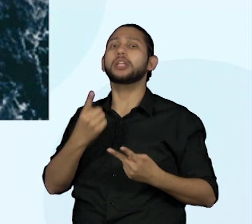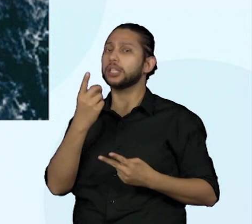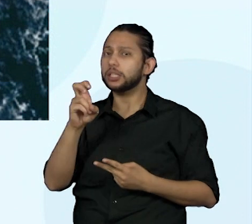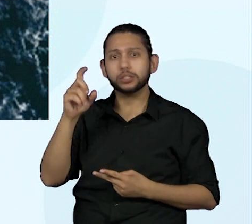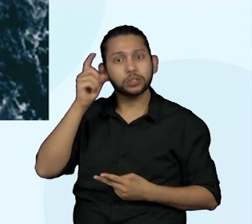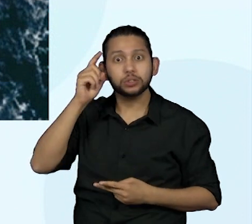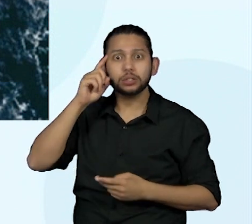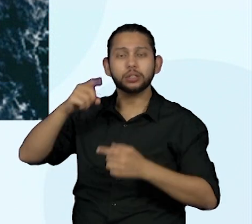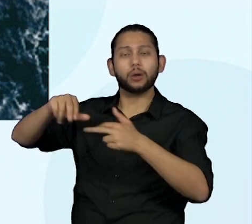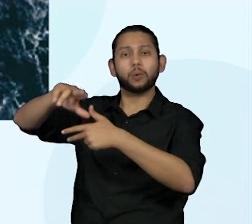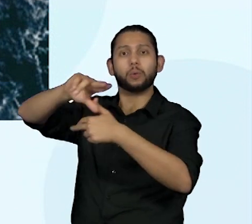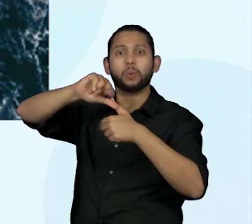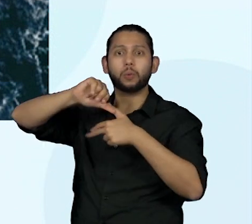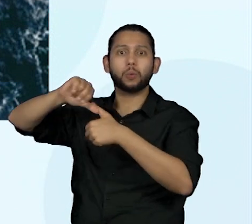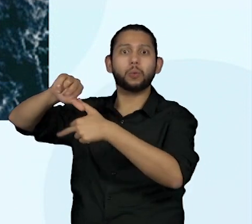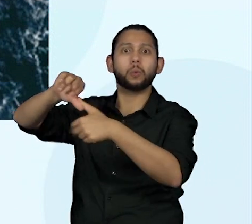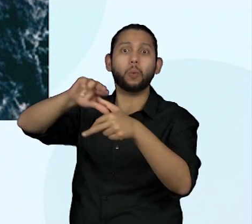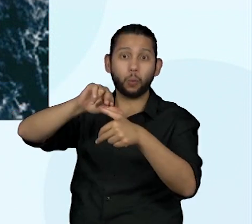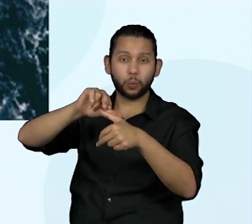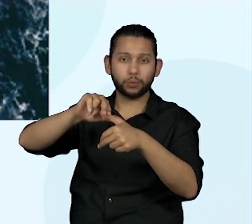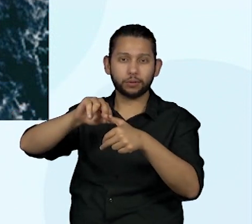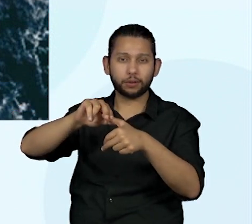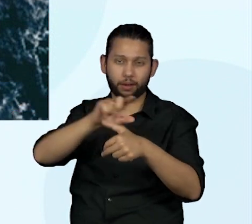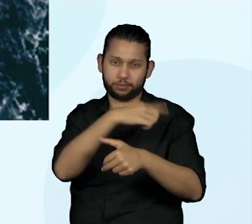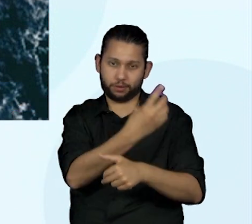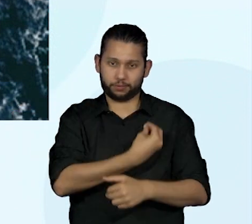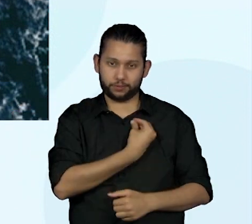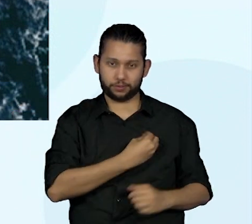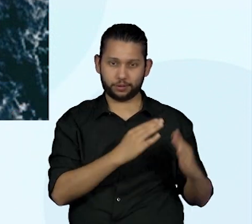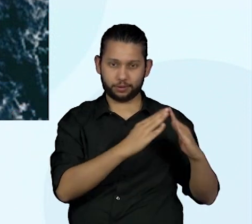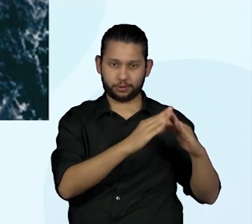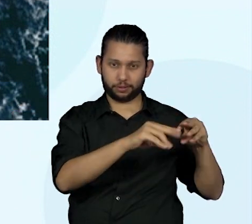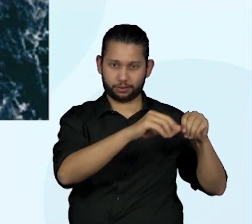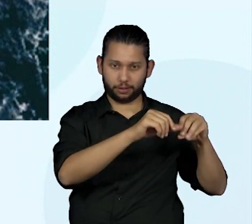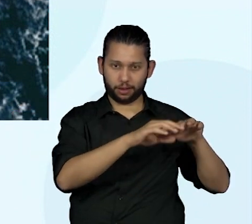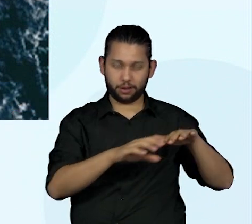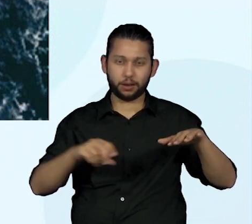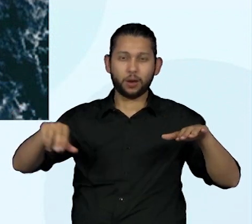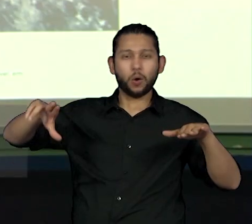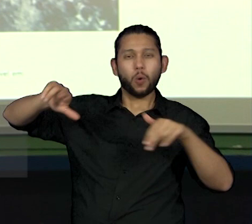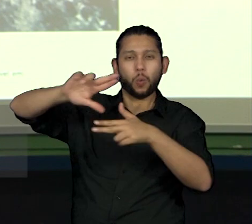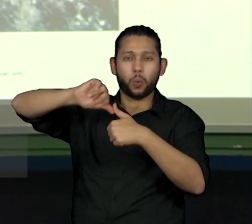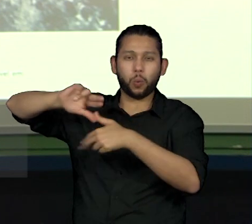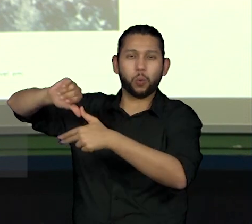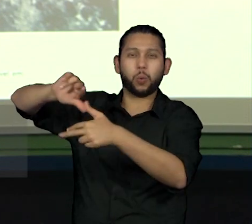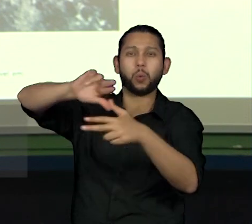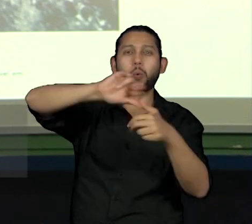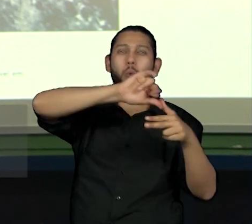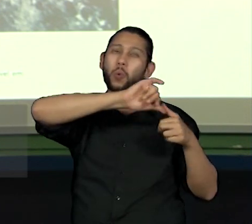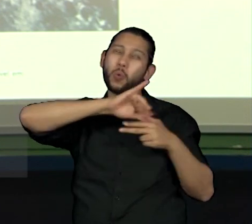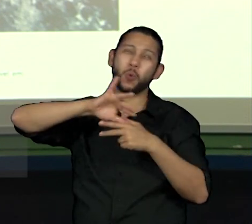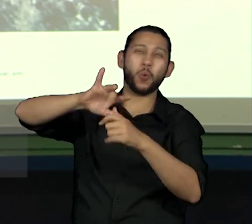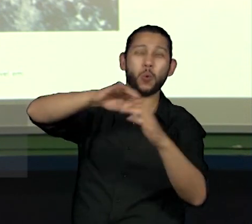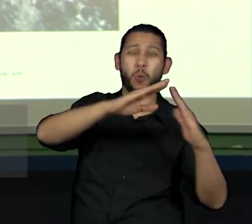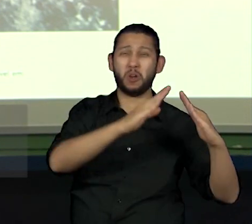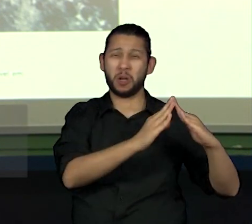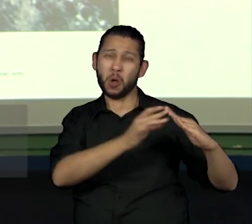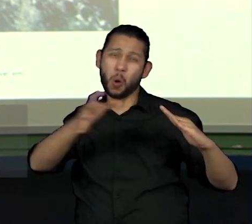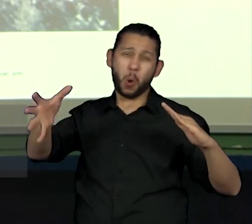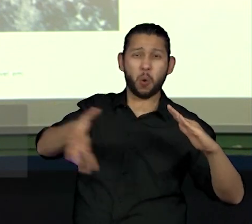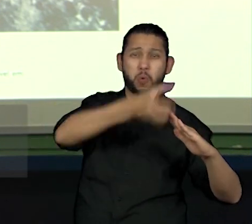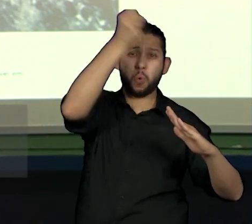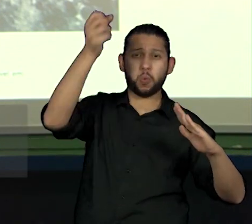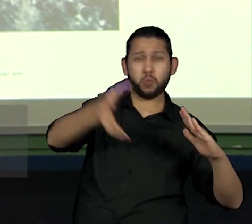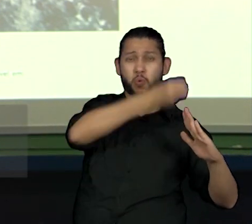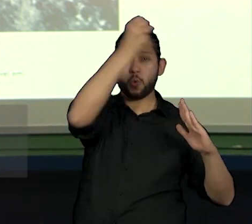os continentes. E por que eles têm toda essa força? Então, o furacão, como eu disse, o vapor d'água intensifica